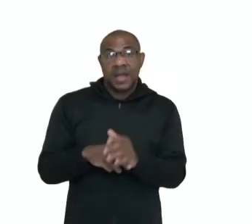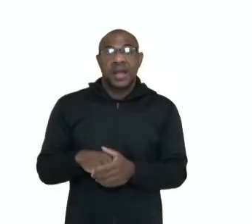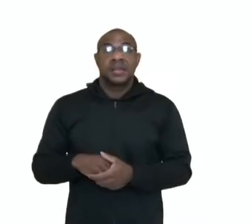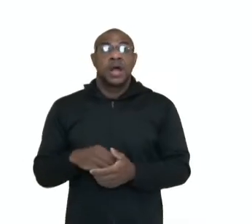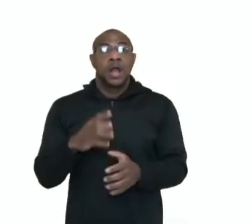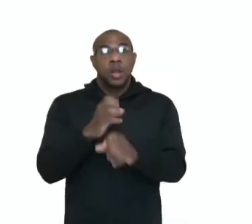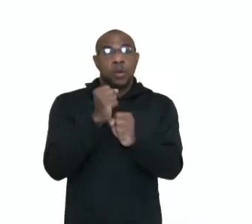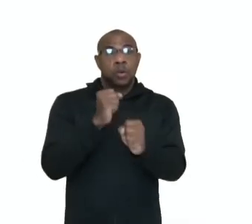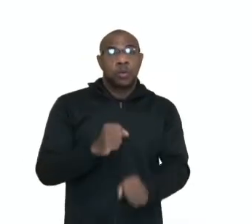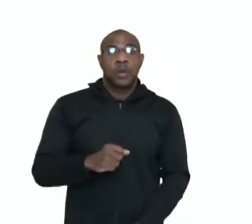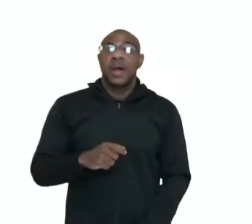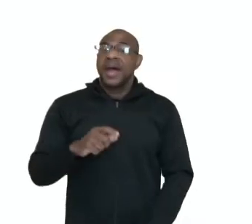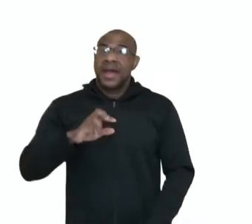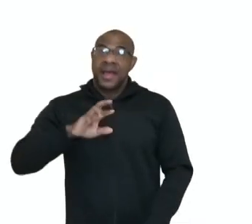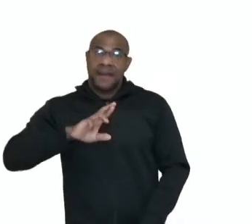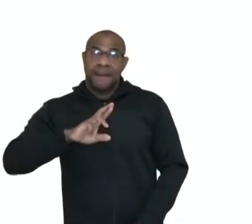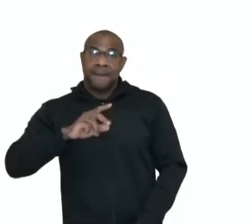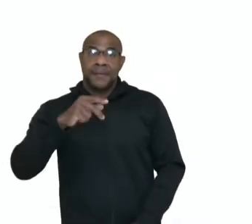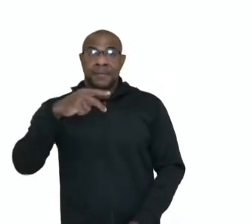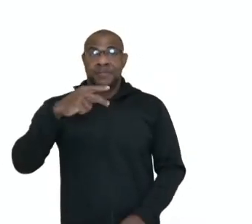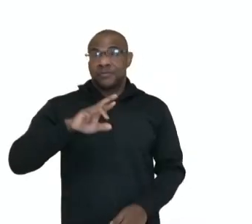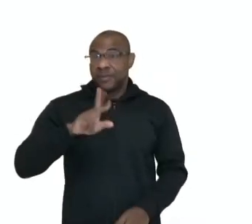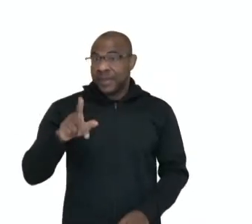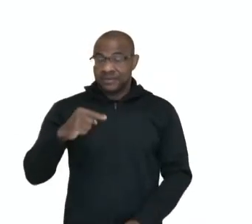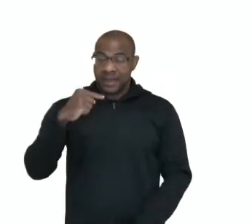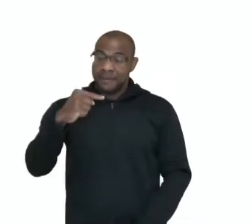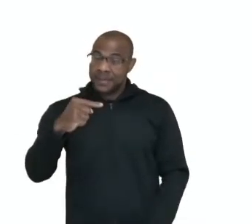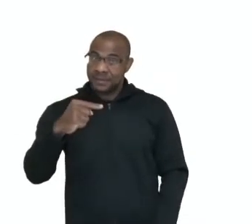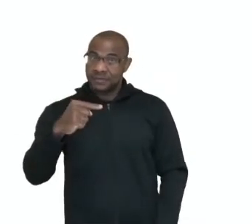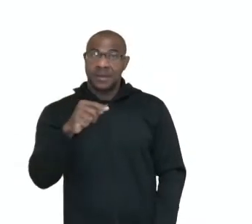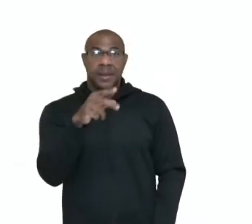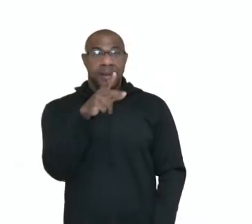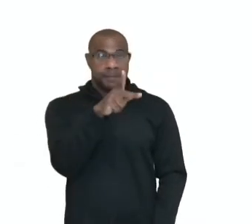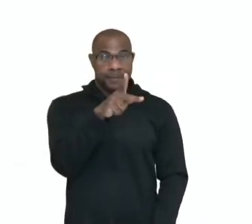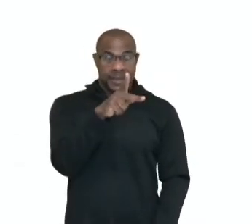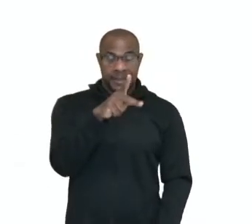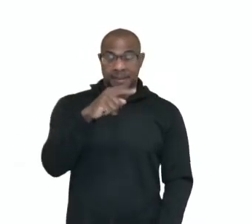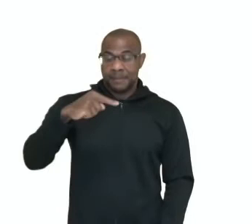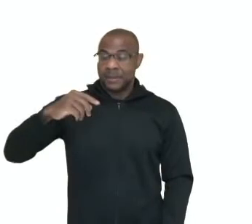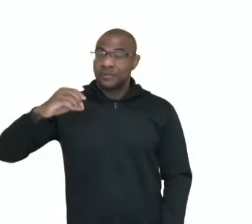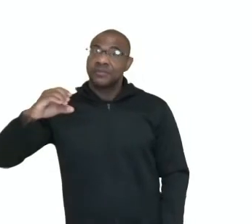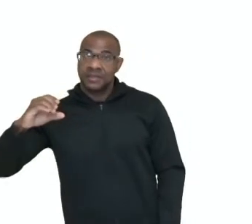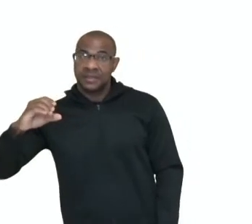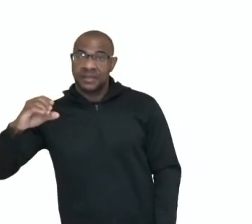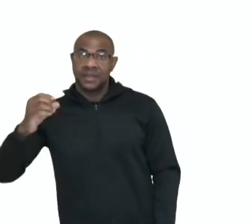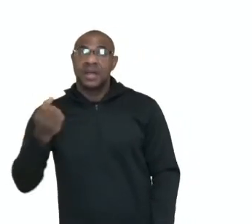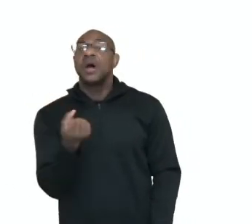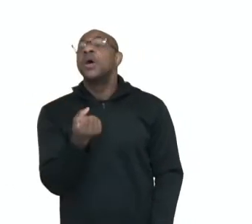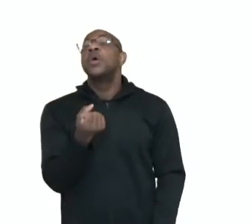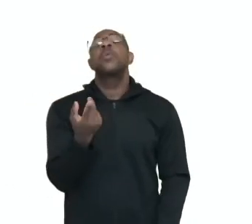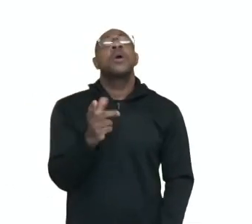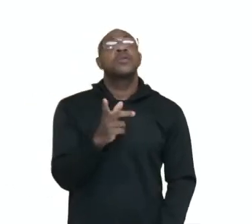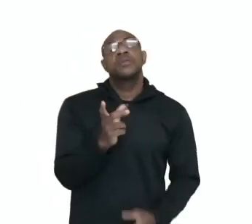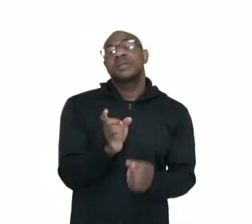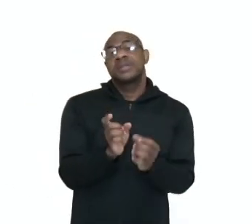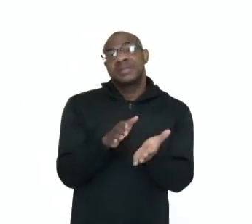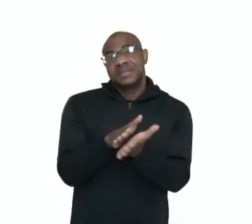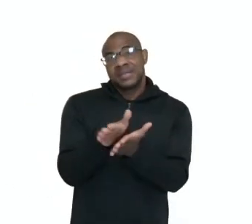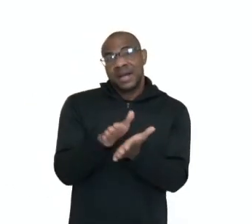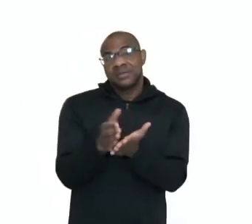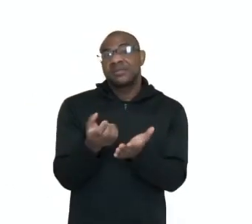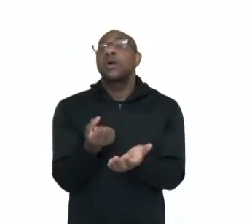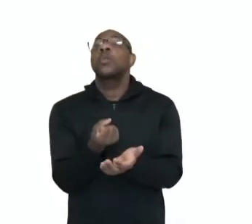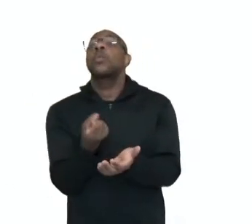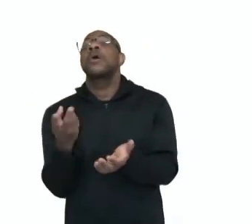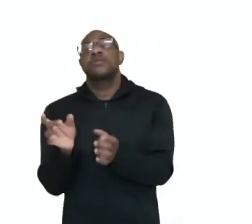diferença, preço de venda, preço de custo. Quanto que eu gasto e por quanto que eu vendo, certo? Esse é o